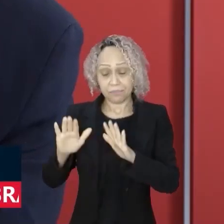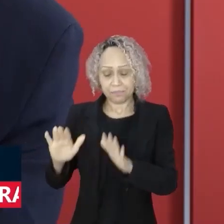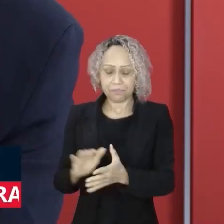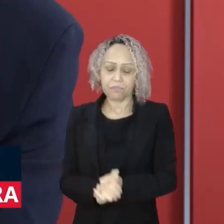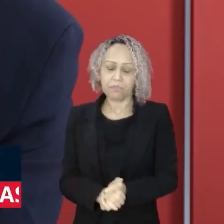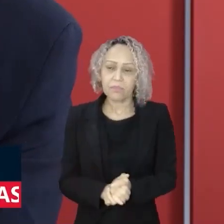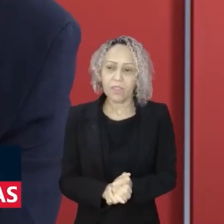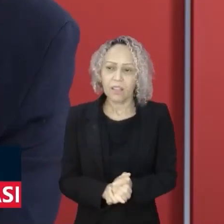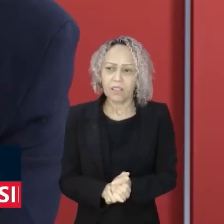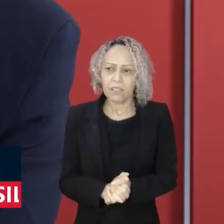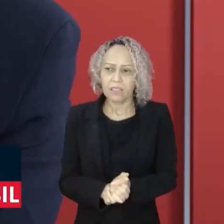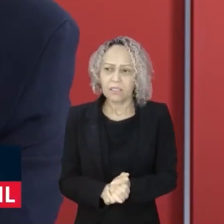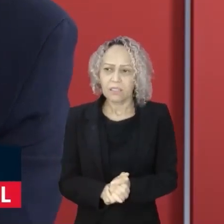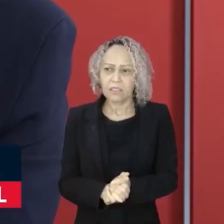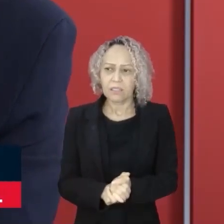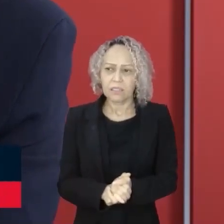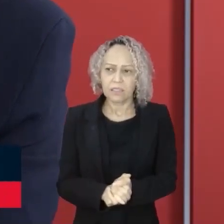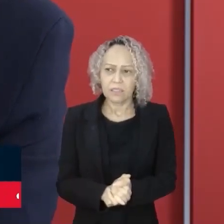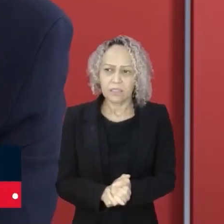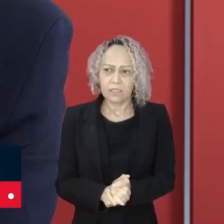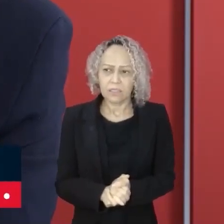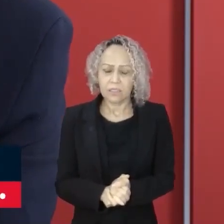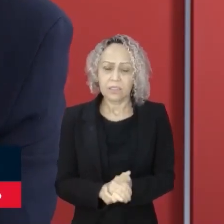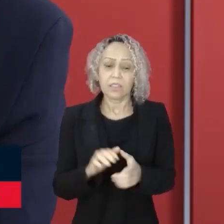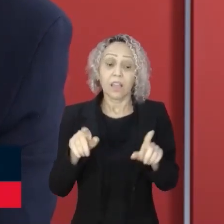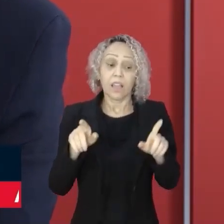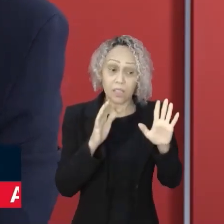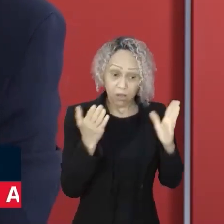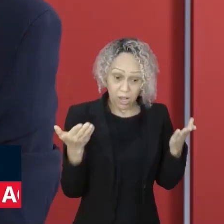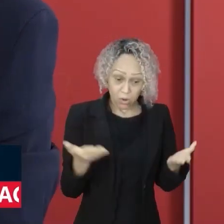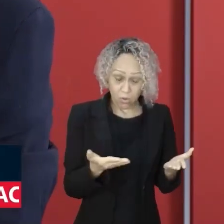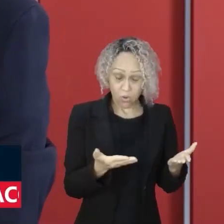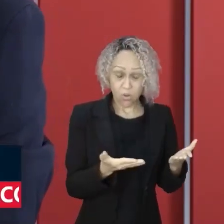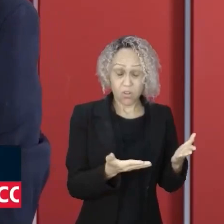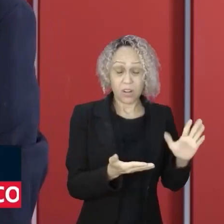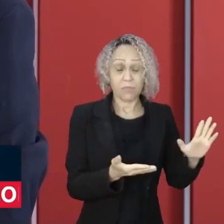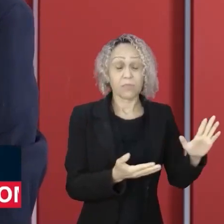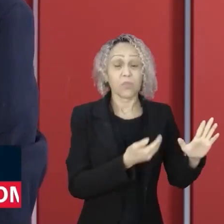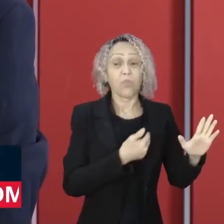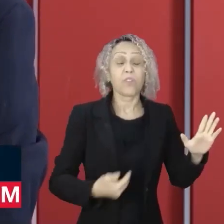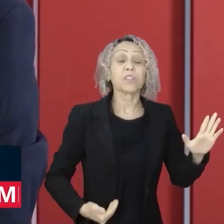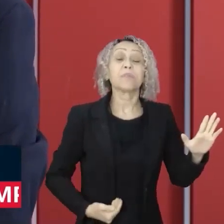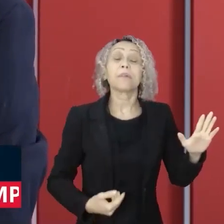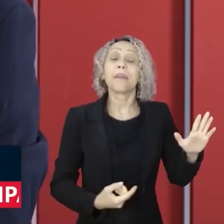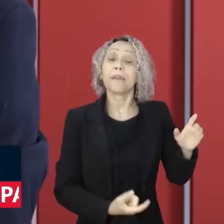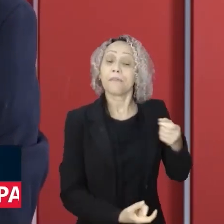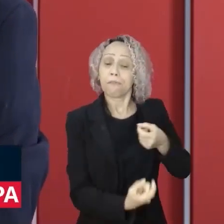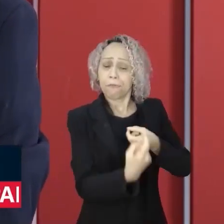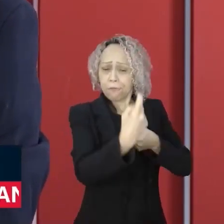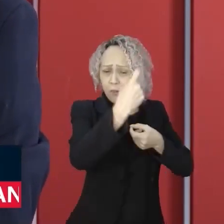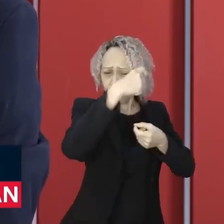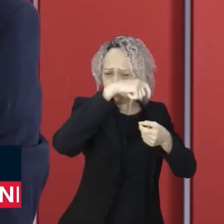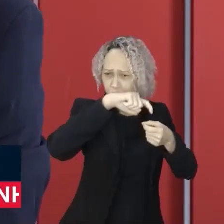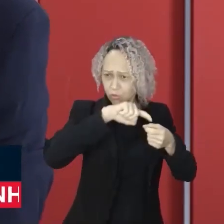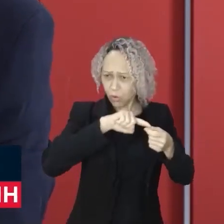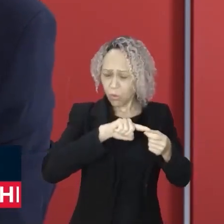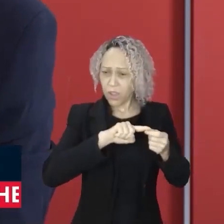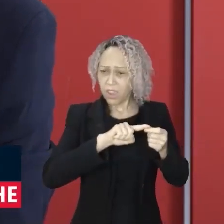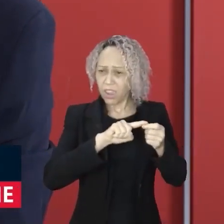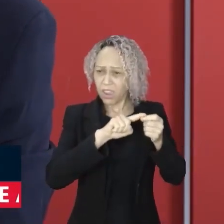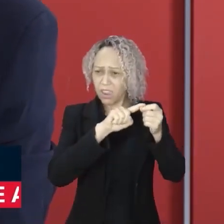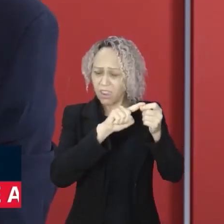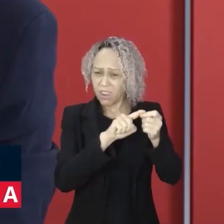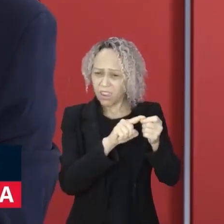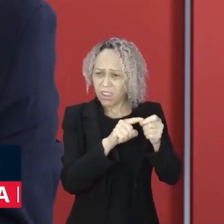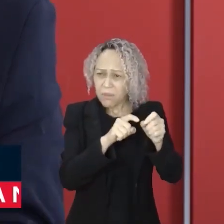do agricultor, teve o reajuste também e a ampliação do valor. É importante que se diga isso, mais recursos